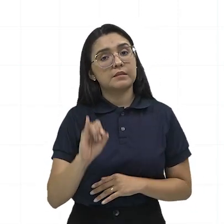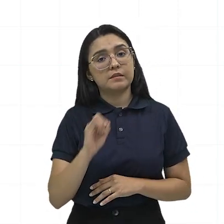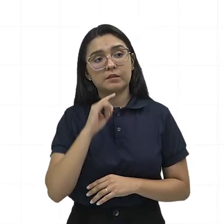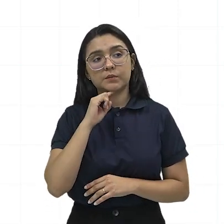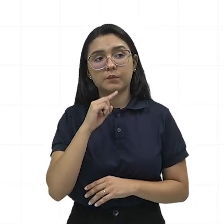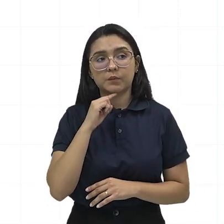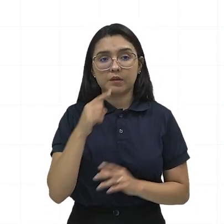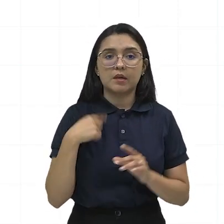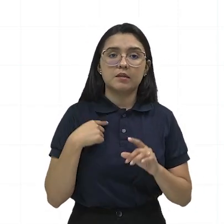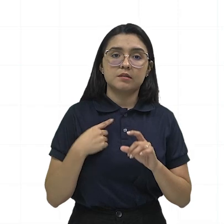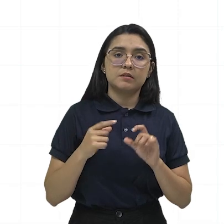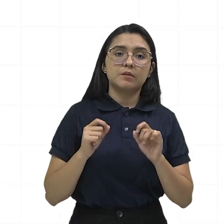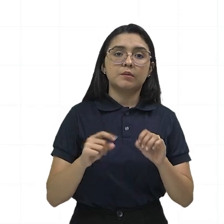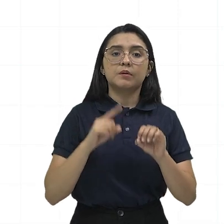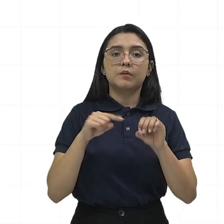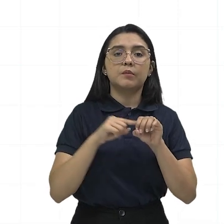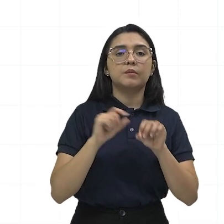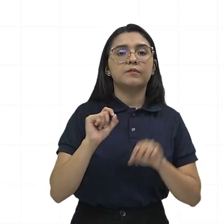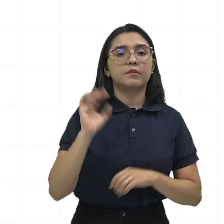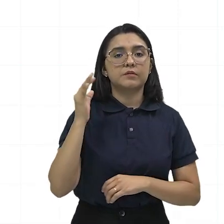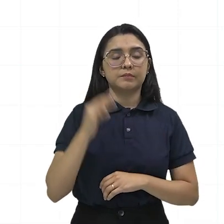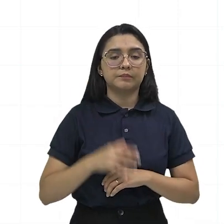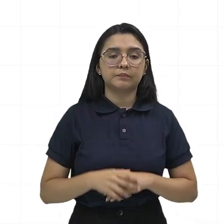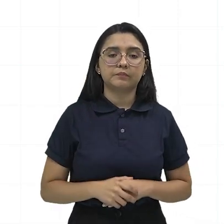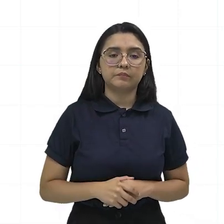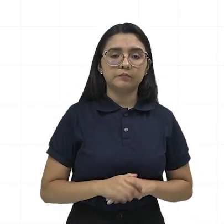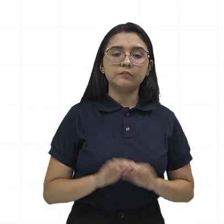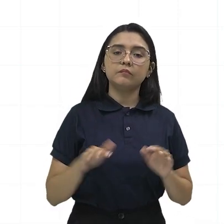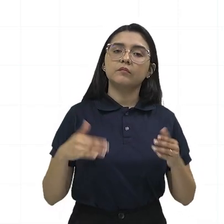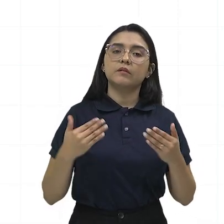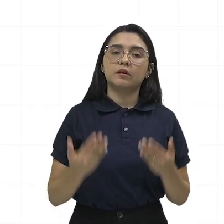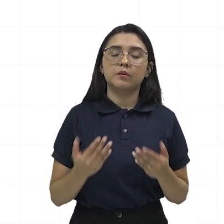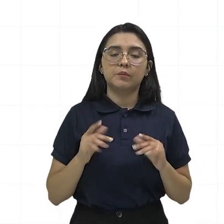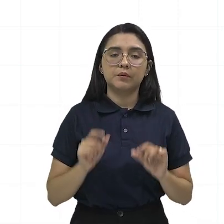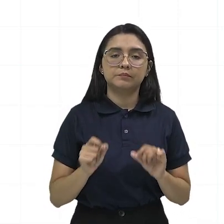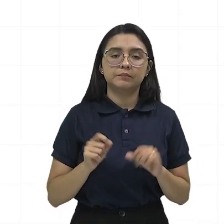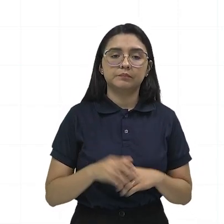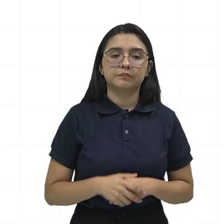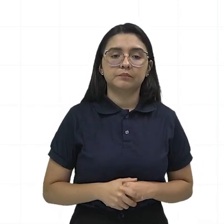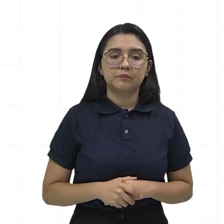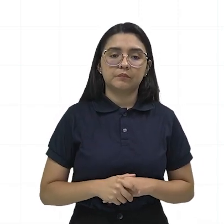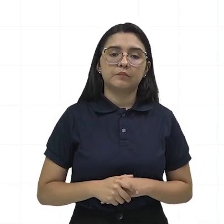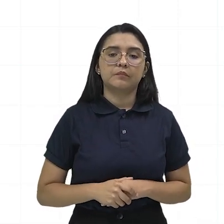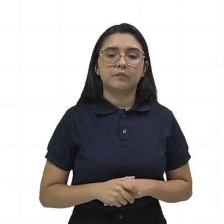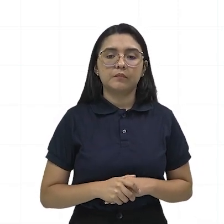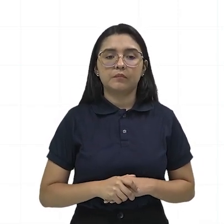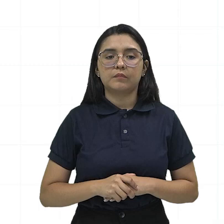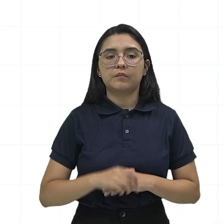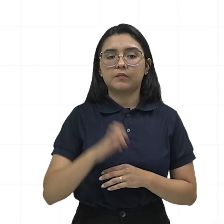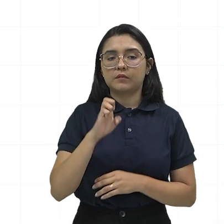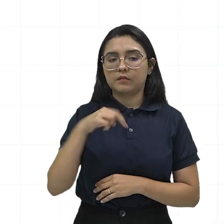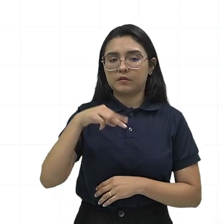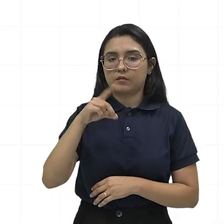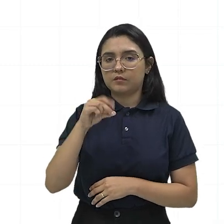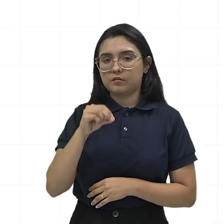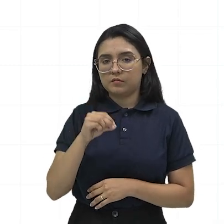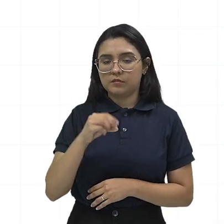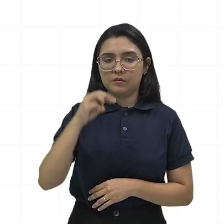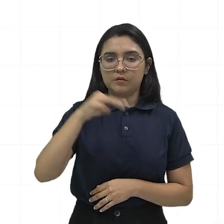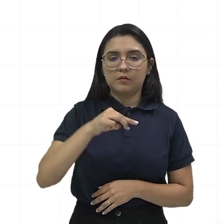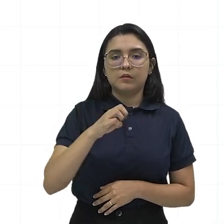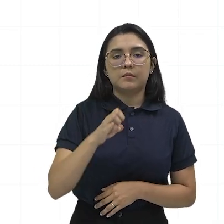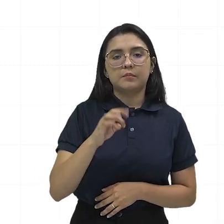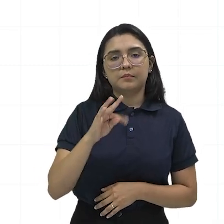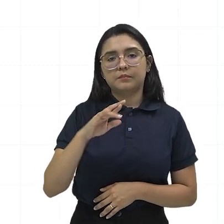acontece a fecundação, né, o que vai acontecer? Nesses casos, o endométrio se rompe e